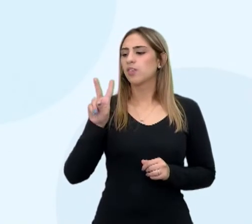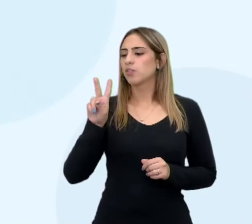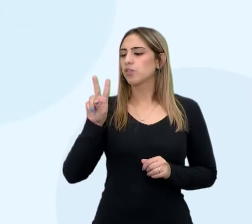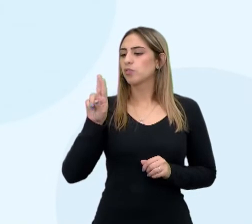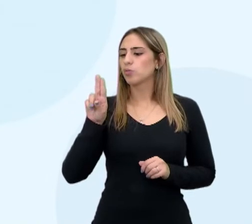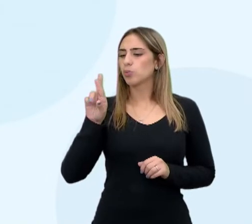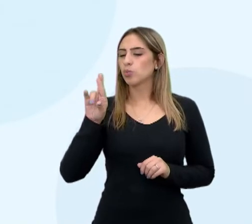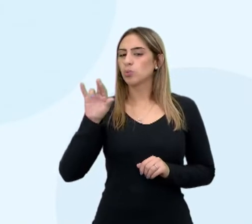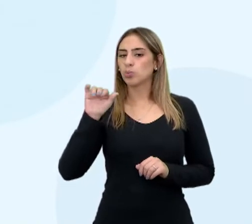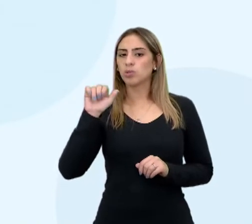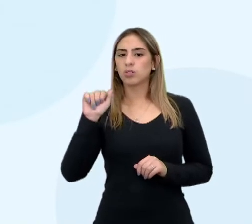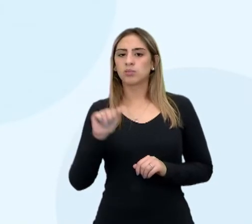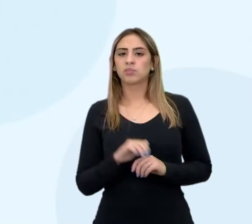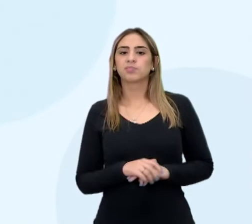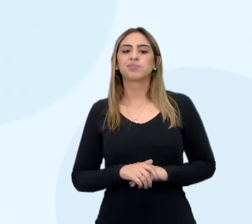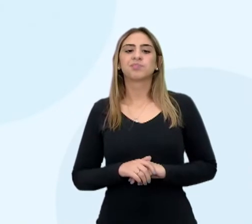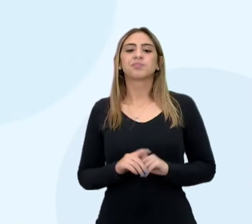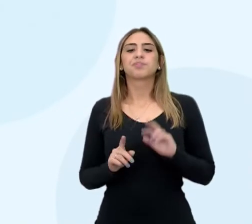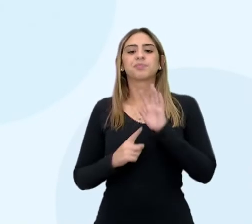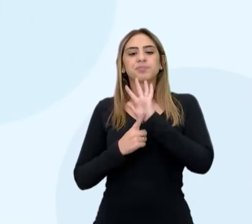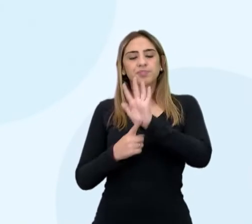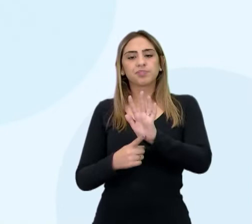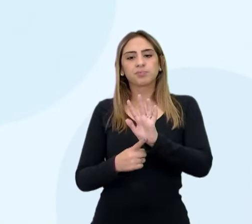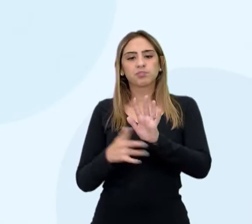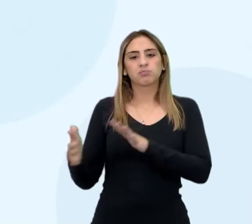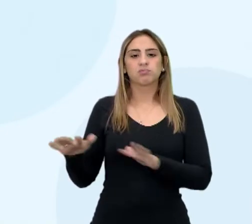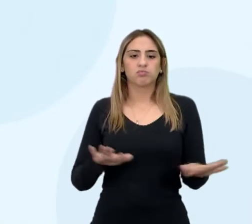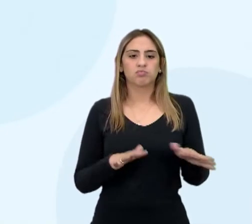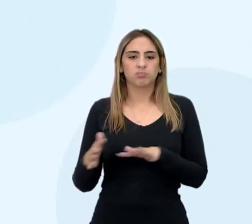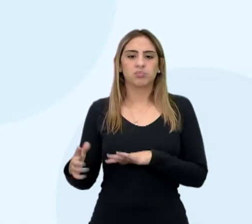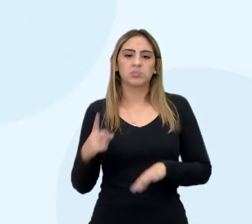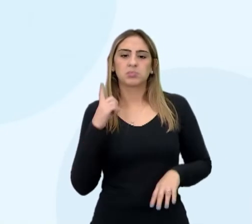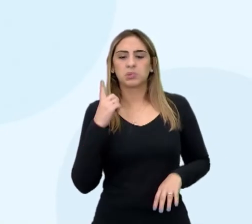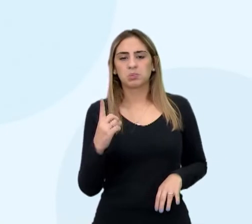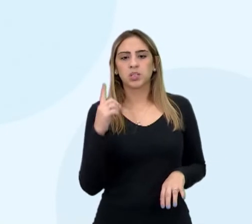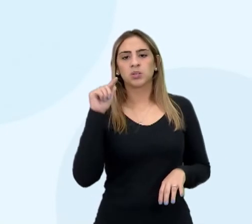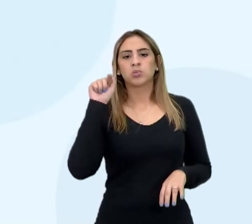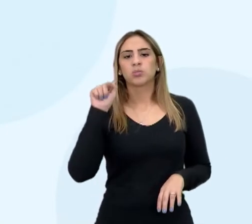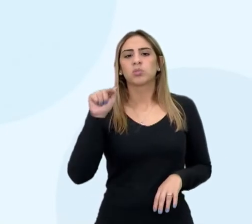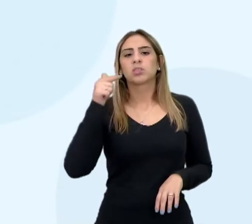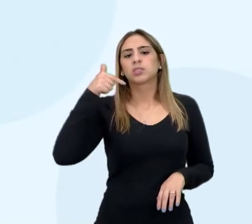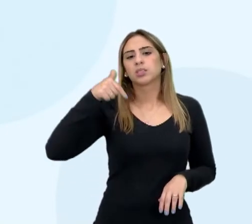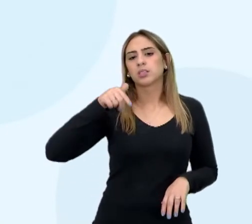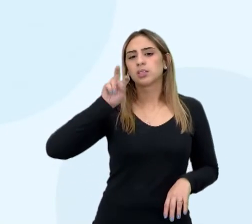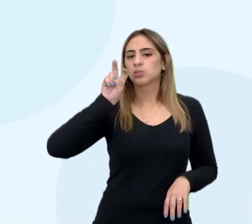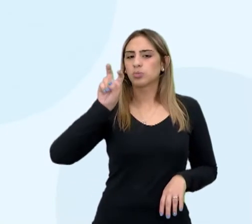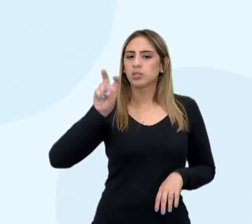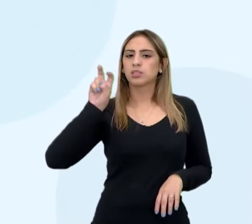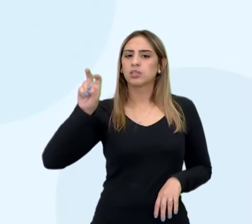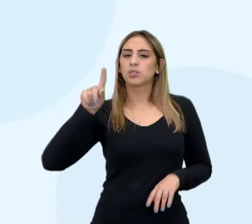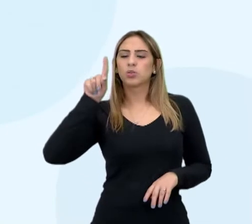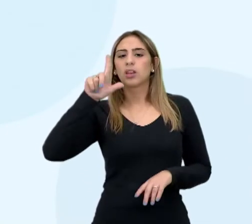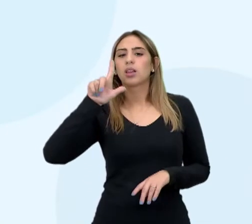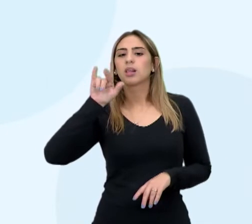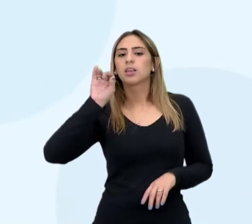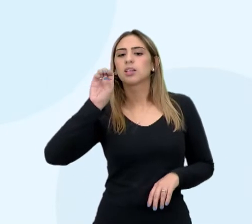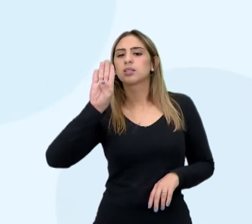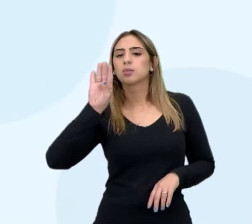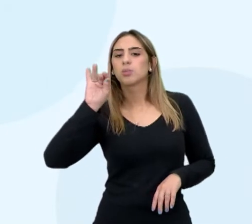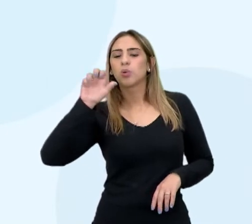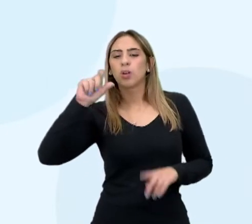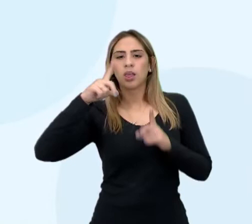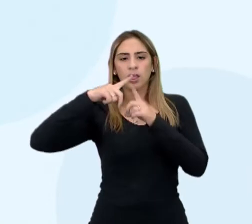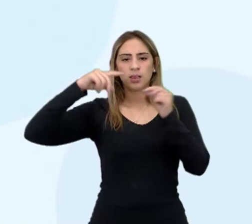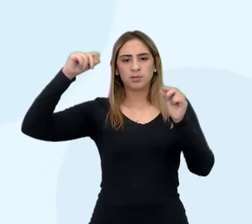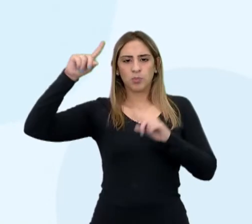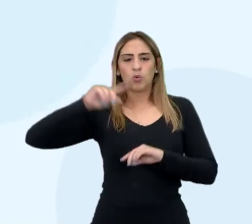gravura em cobre, né, mostrando os efeitos do terremoto de 1755 em Lisboa, que foi entre graus 10 e